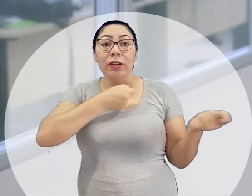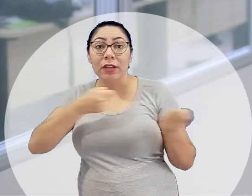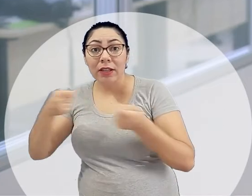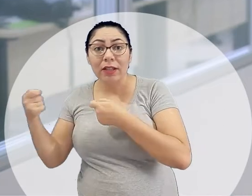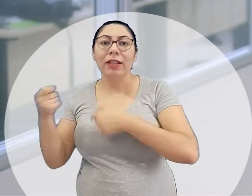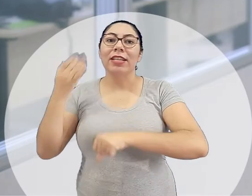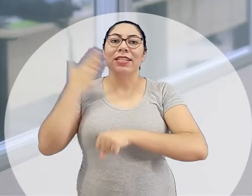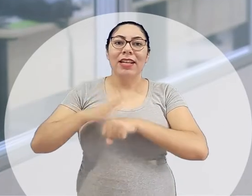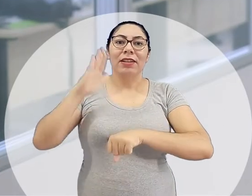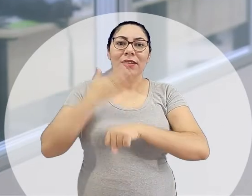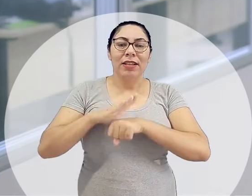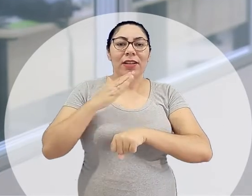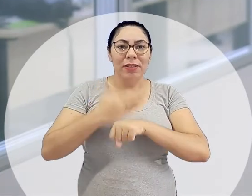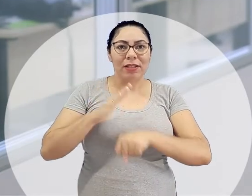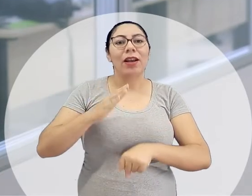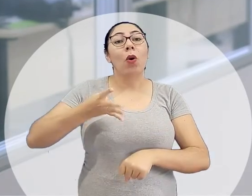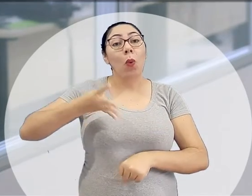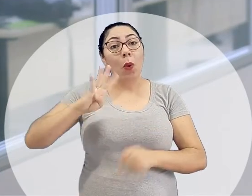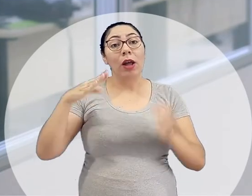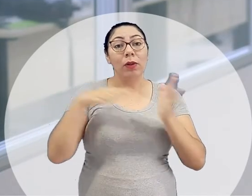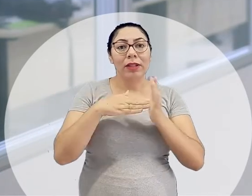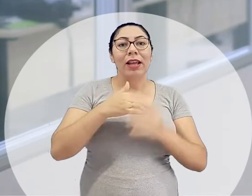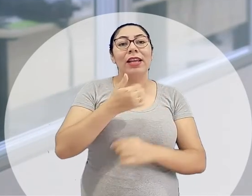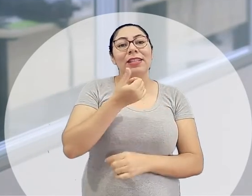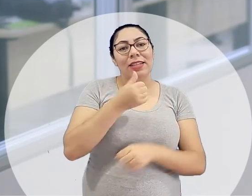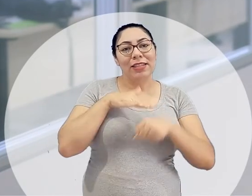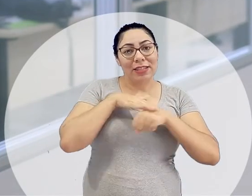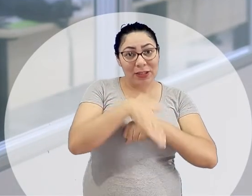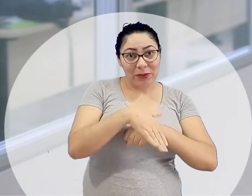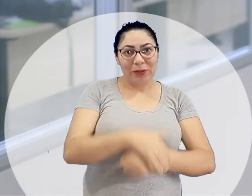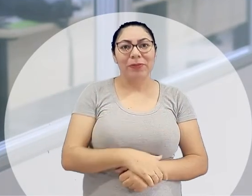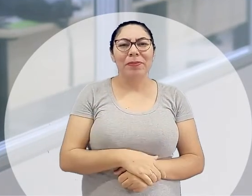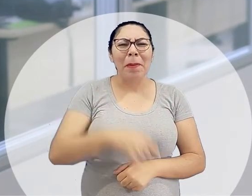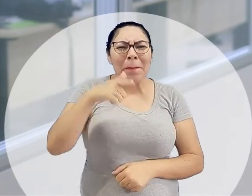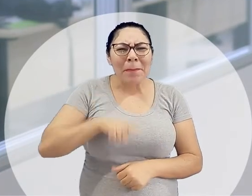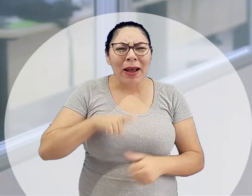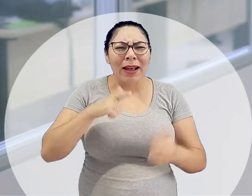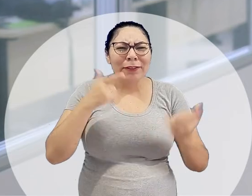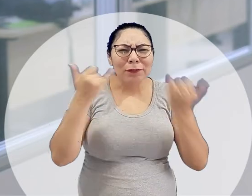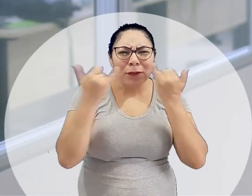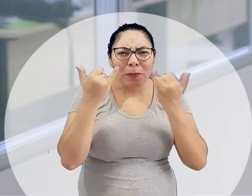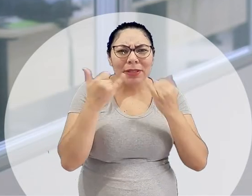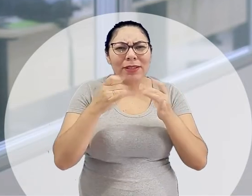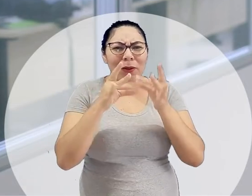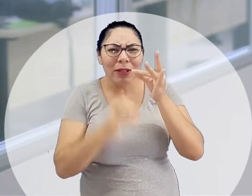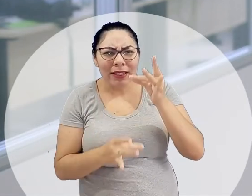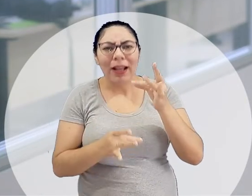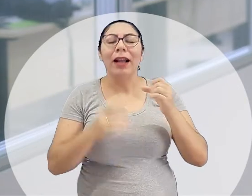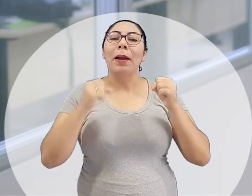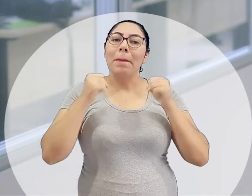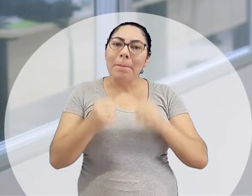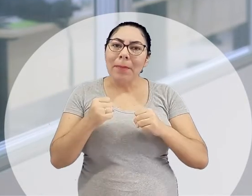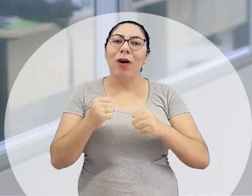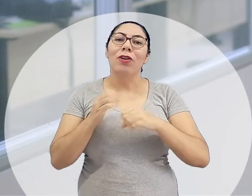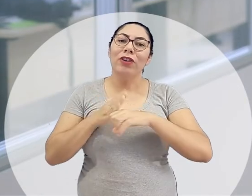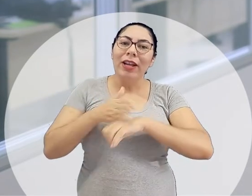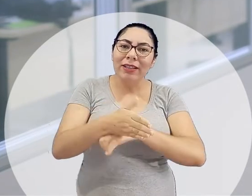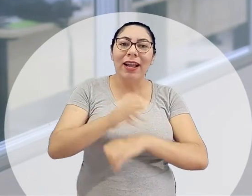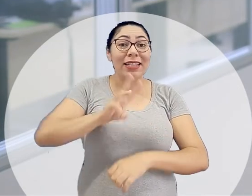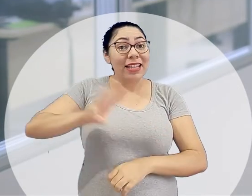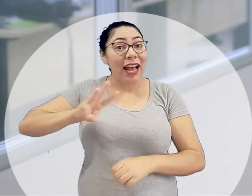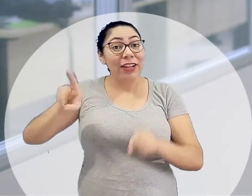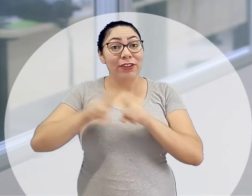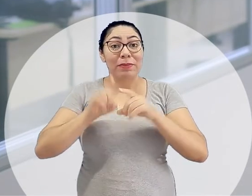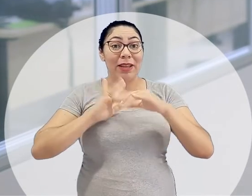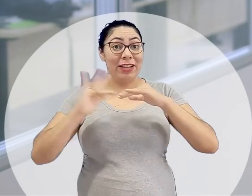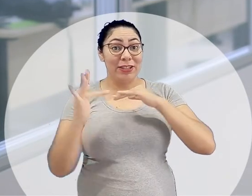16 horas às 18 horas. Os detalhes destas e de outras notícias você confere, claro, lá no nosso portal e também nas nossas